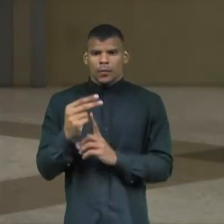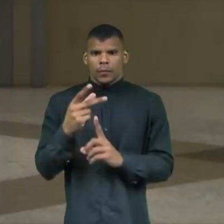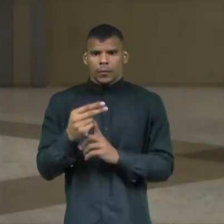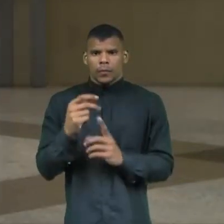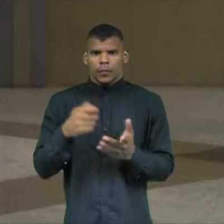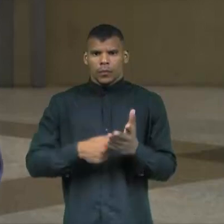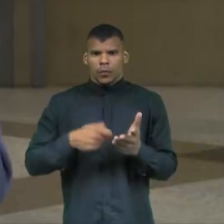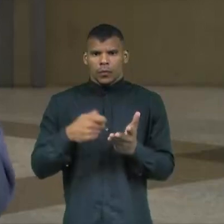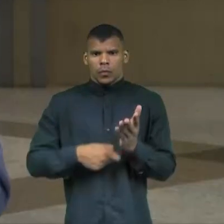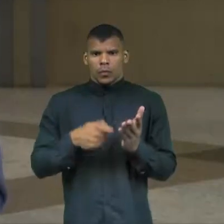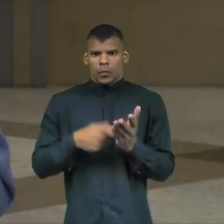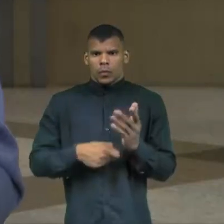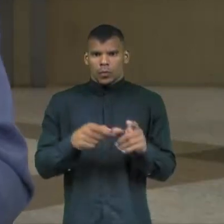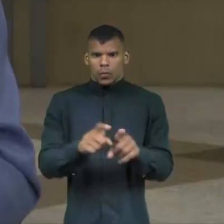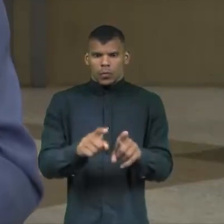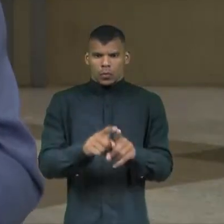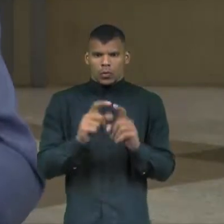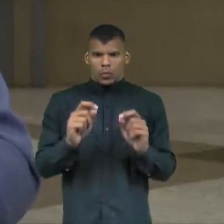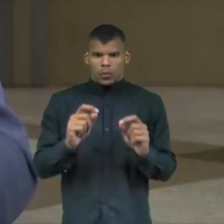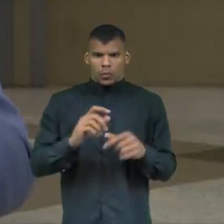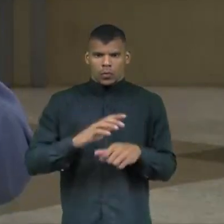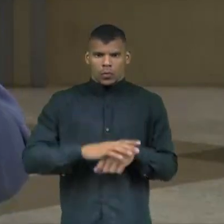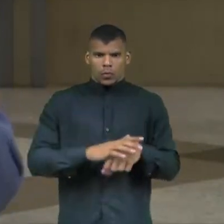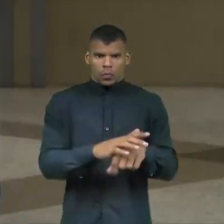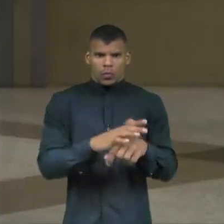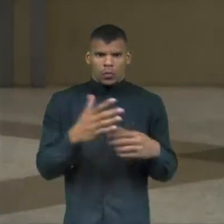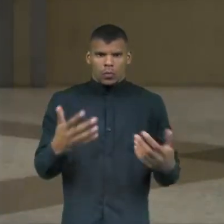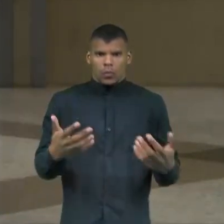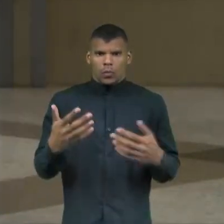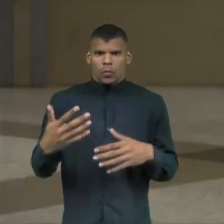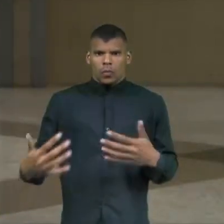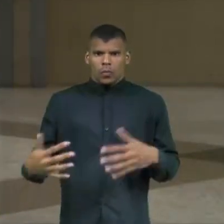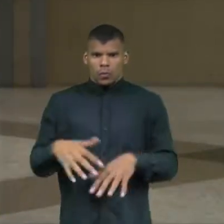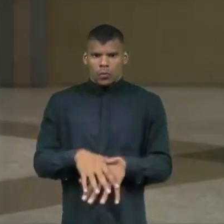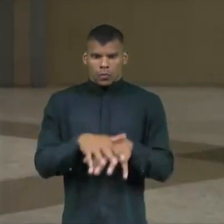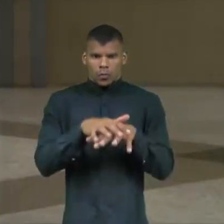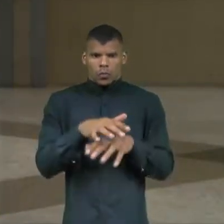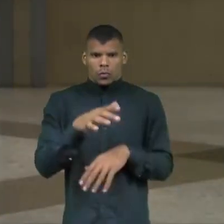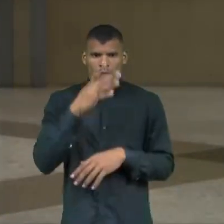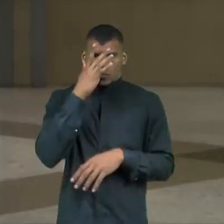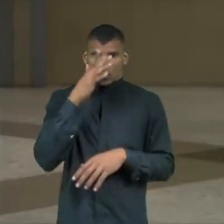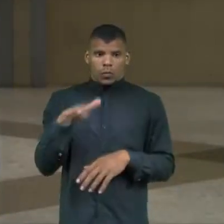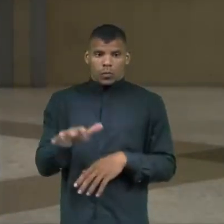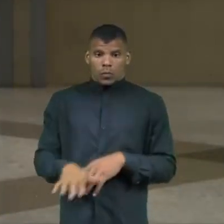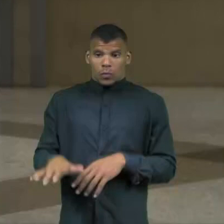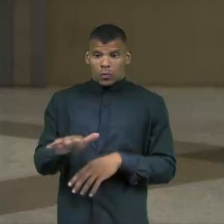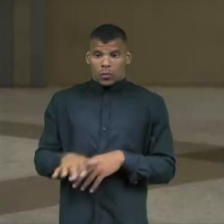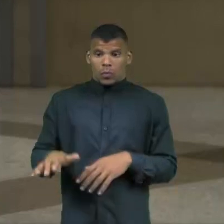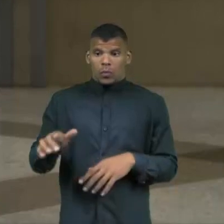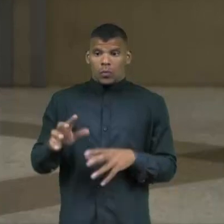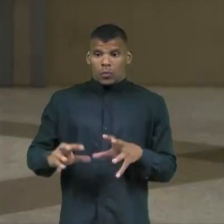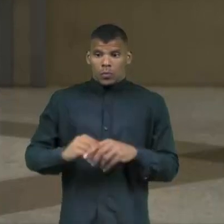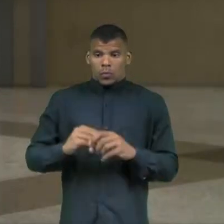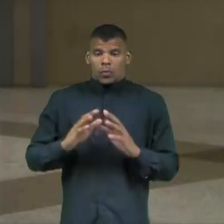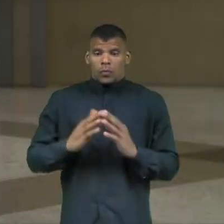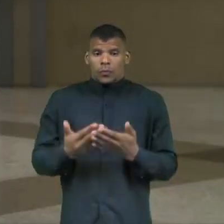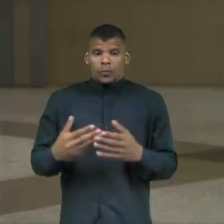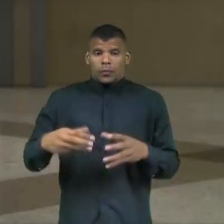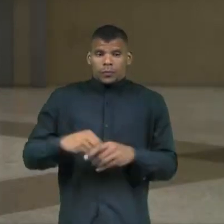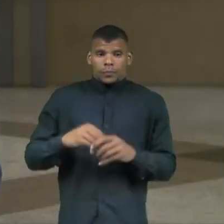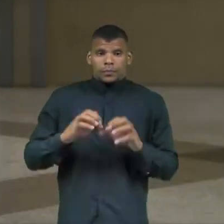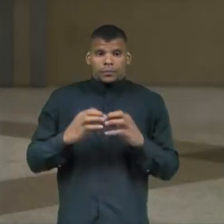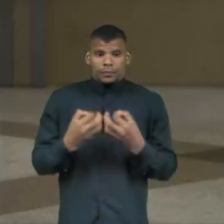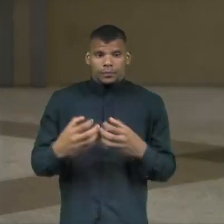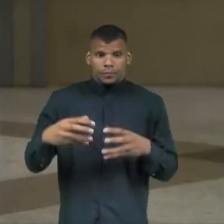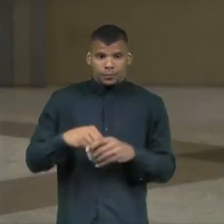também contra a discriminação, não é? Para a inclusão dessas crianças, inclusive na escola, na família e na sociedade. É